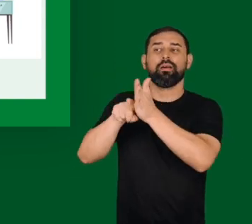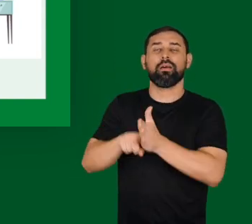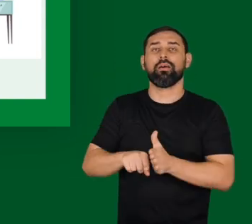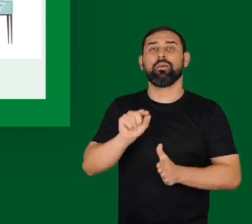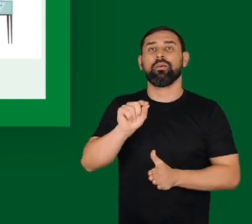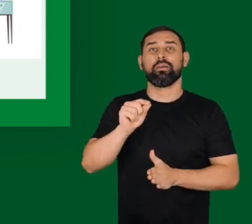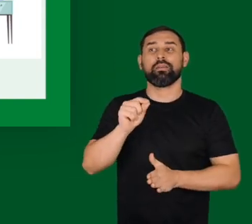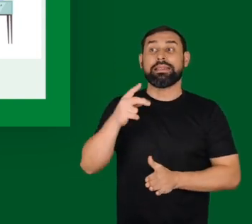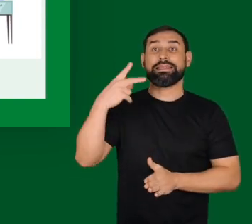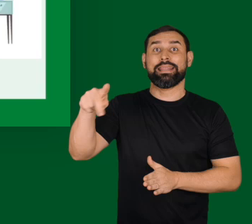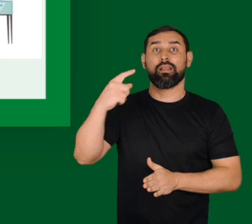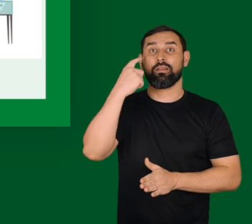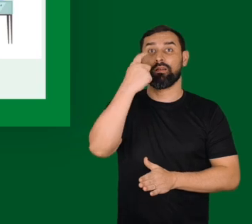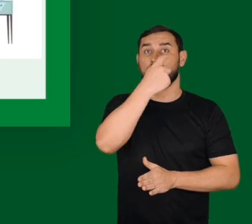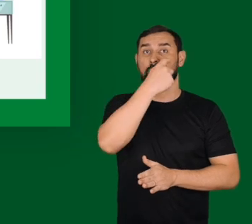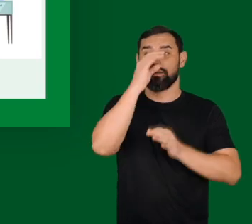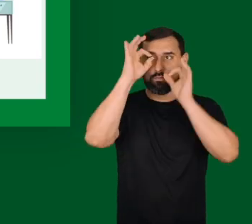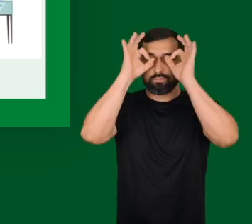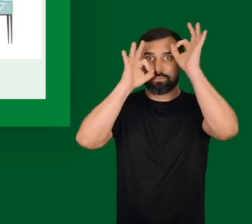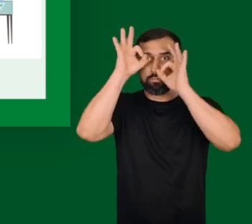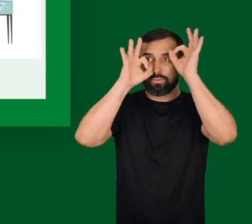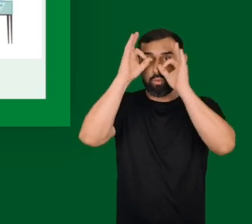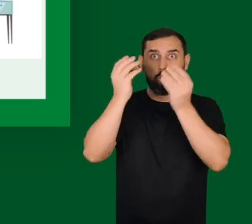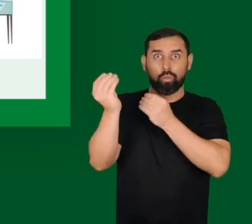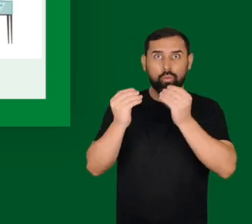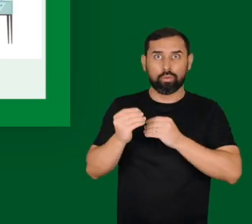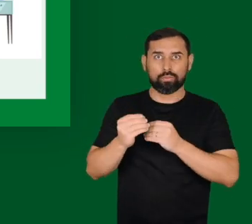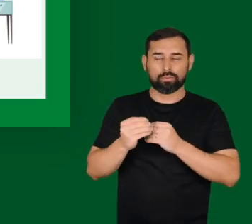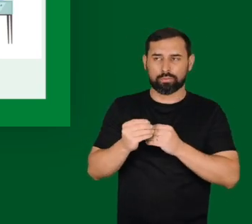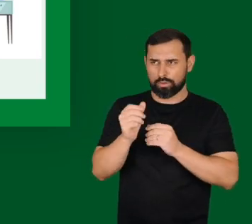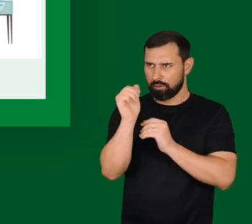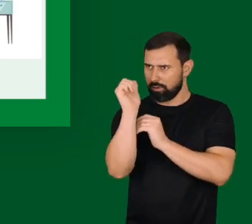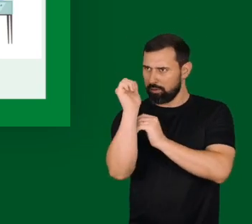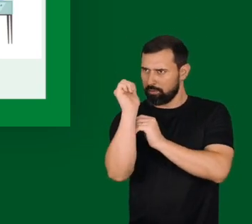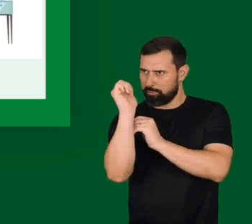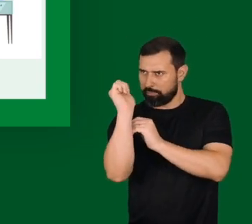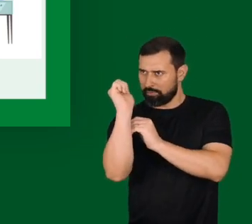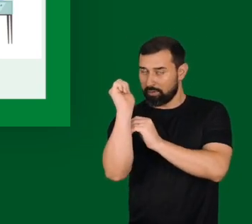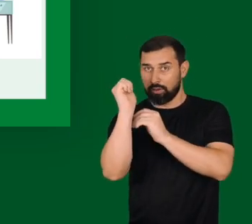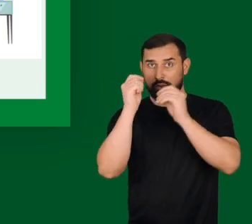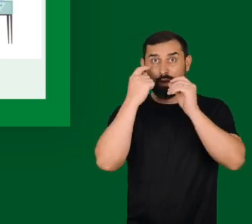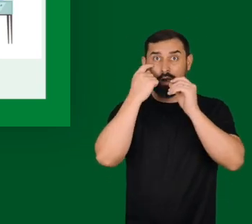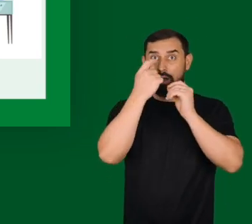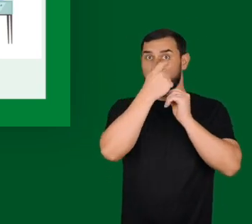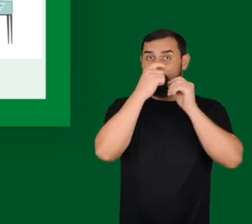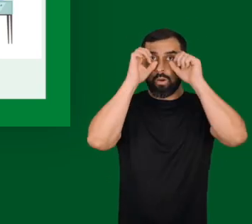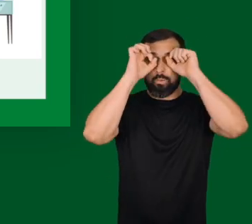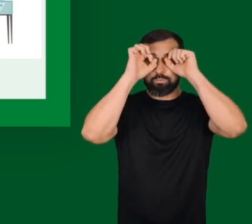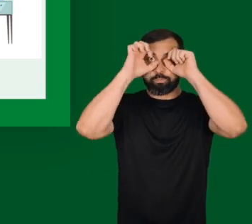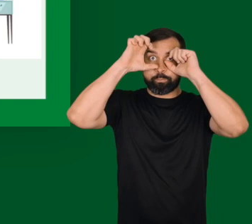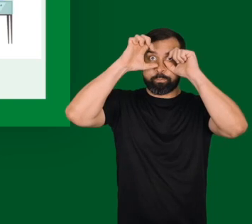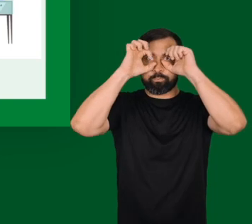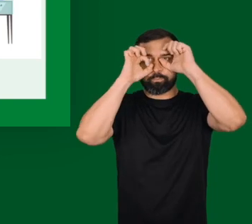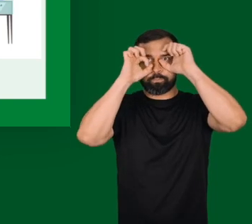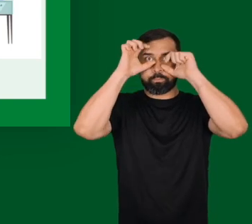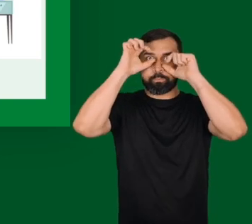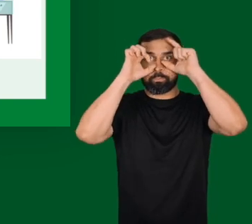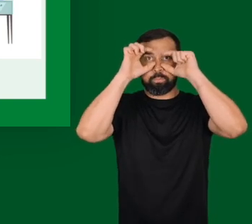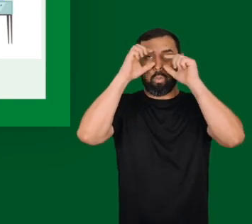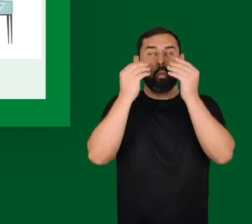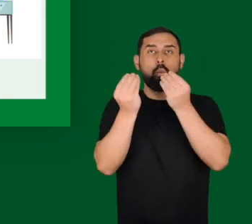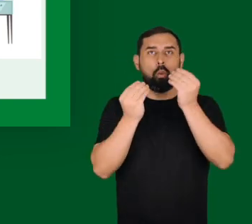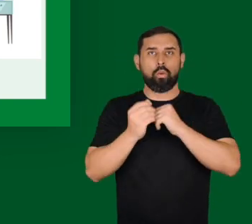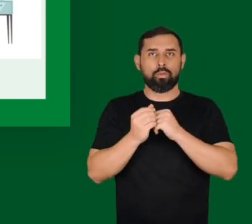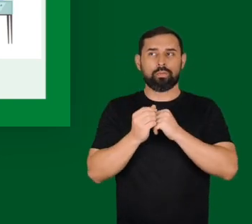hipertensão intracraniana, a gente vai observar o que? A reação pupilar. Se existe anisocoria, alterar uma pupila